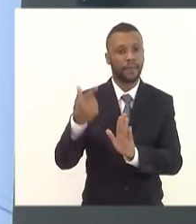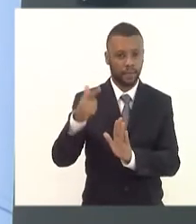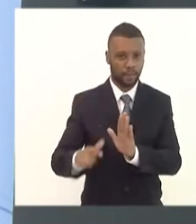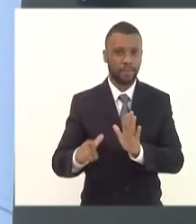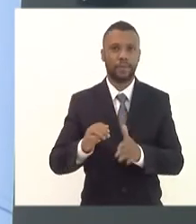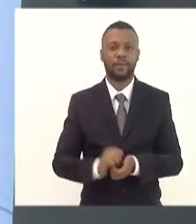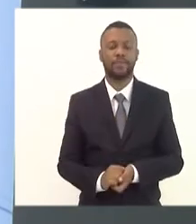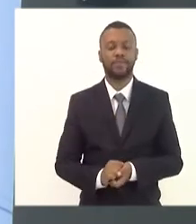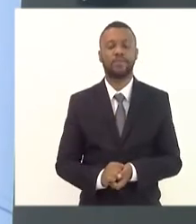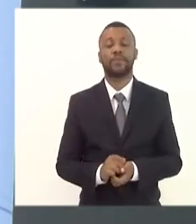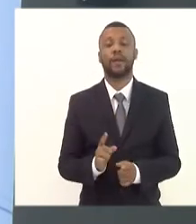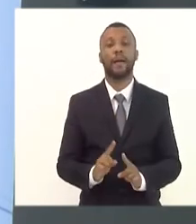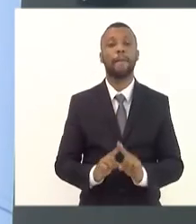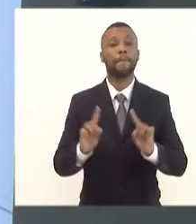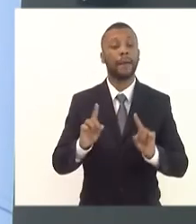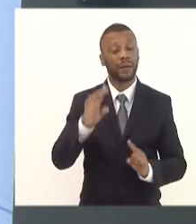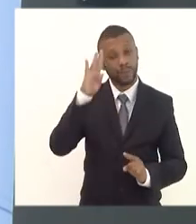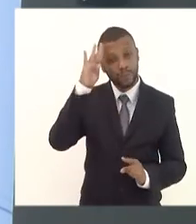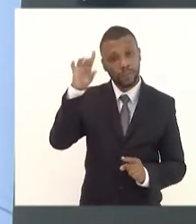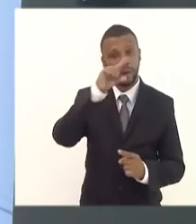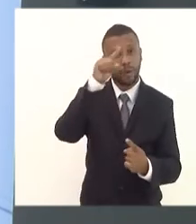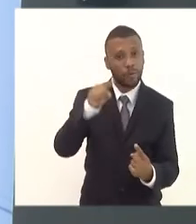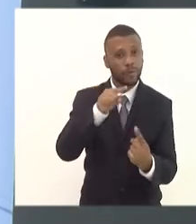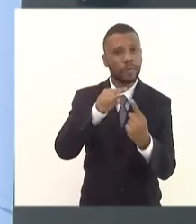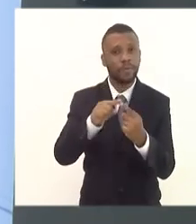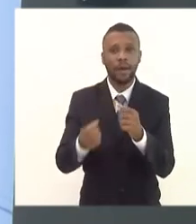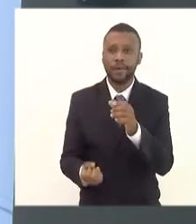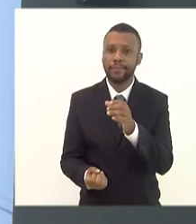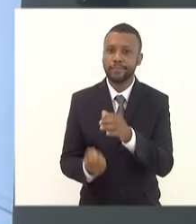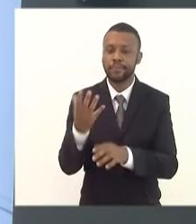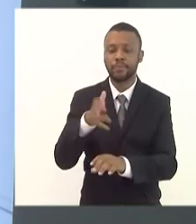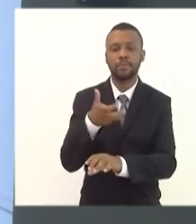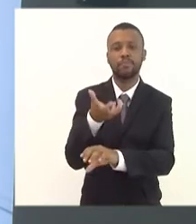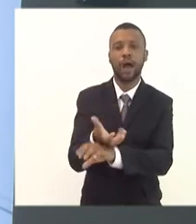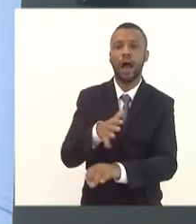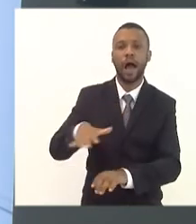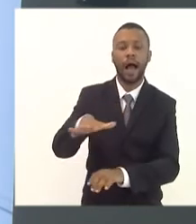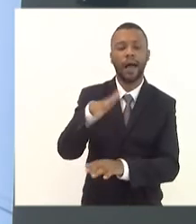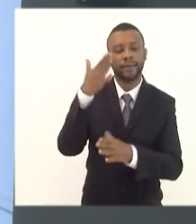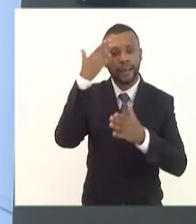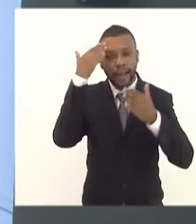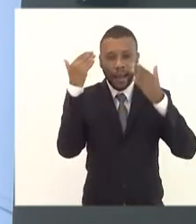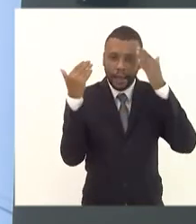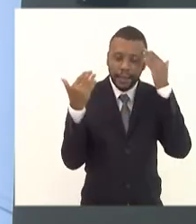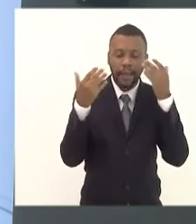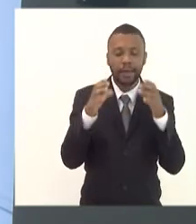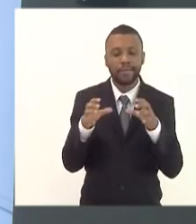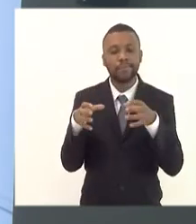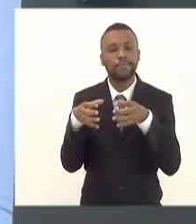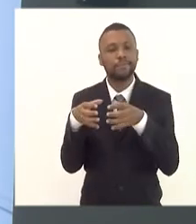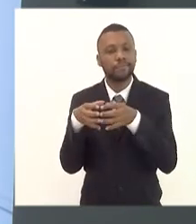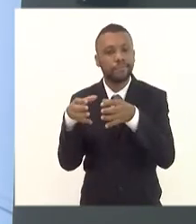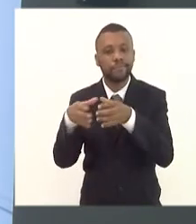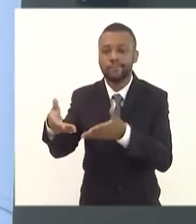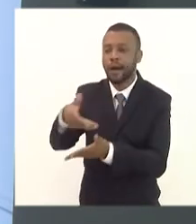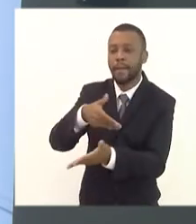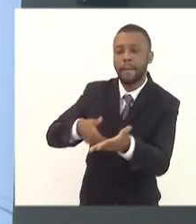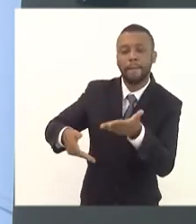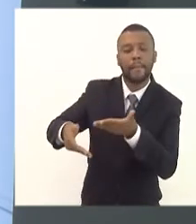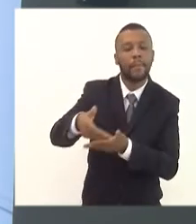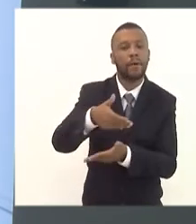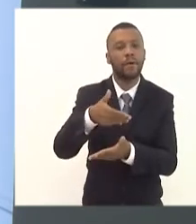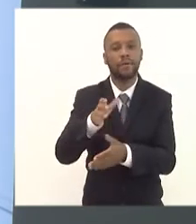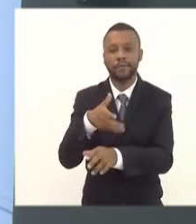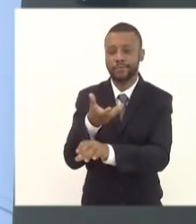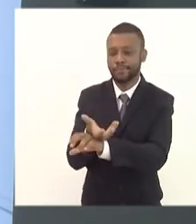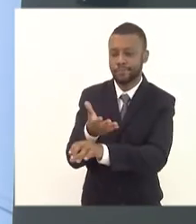Mas o objetivo é a implantação de área de lazer e um núcleo de convivência no entorno desse